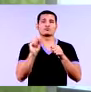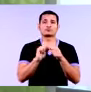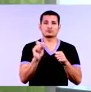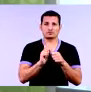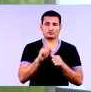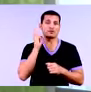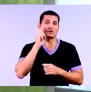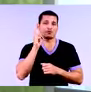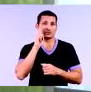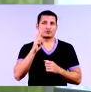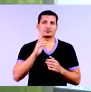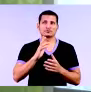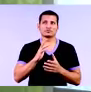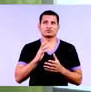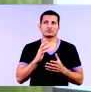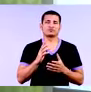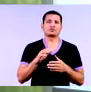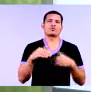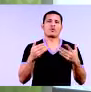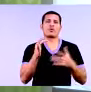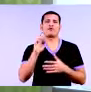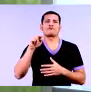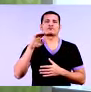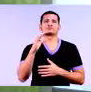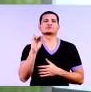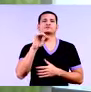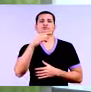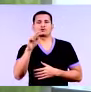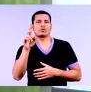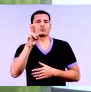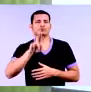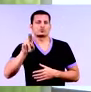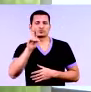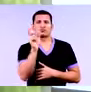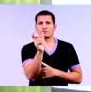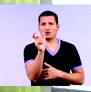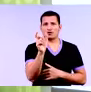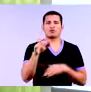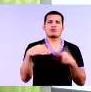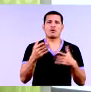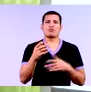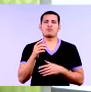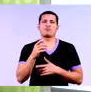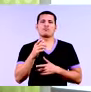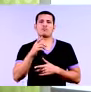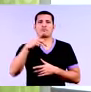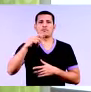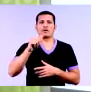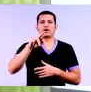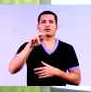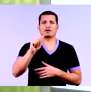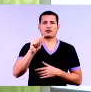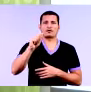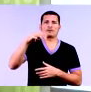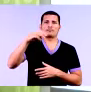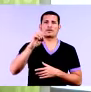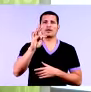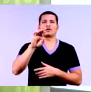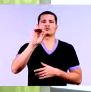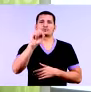de qual função utilizou, de quais parâmetros estão passando, mas 6 meses